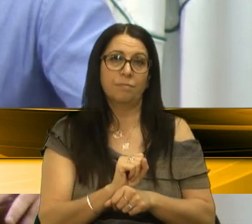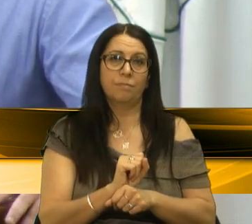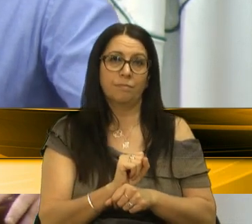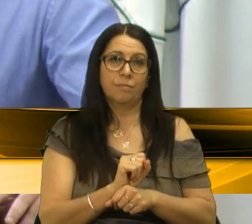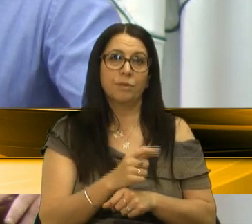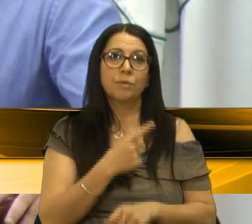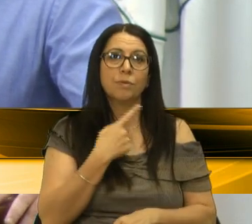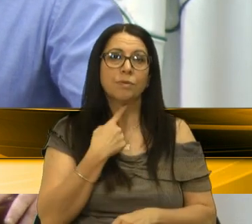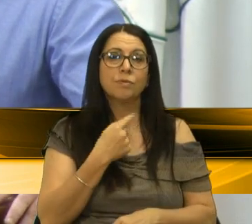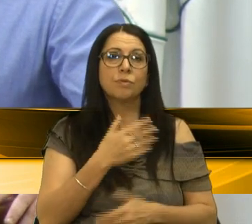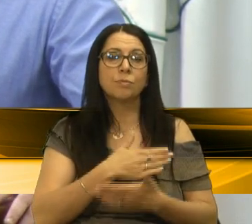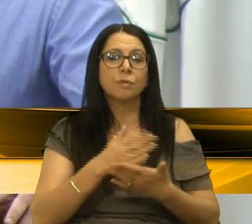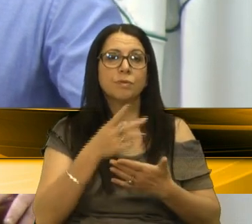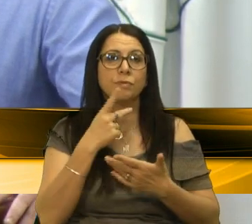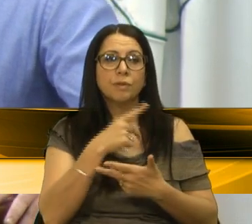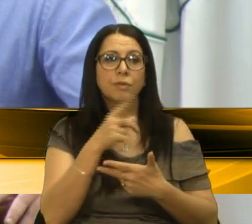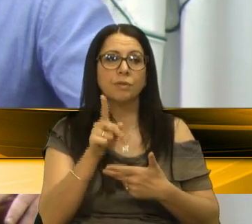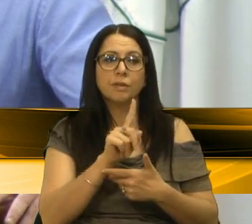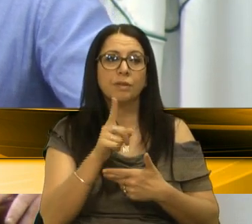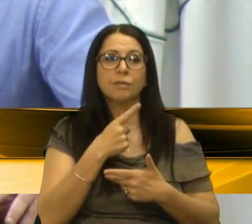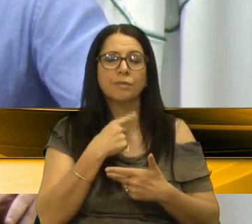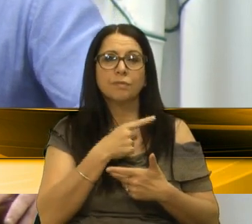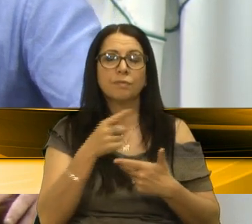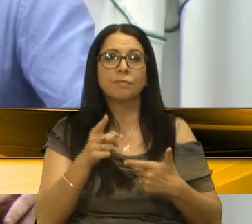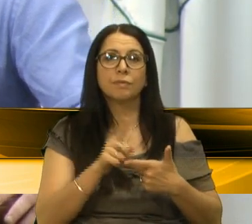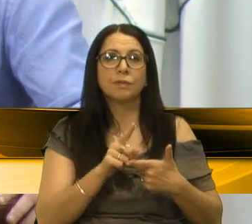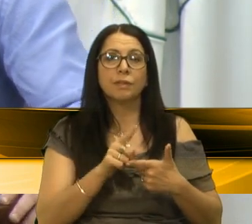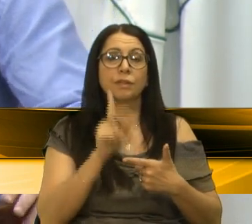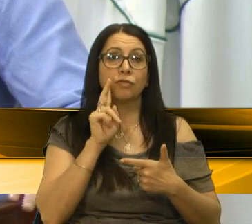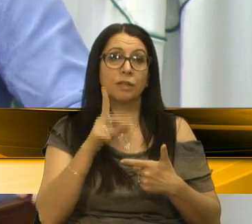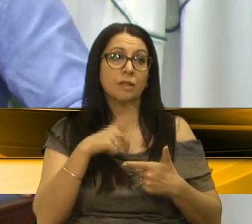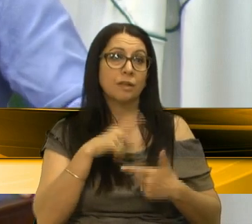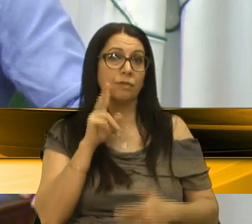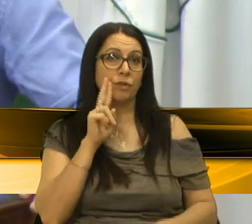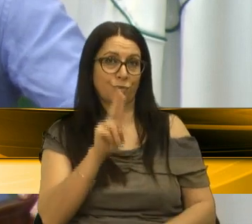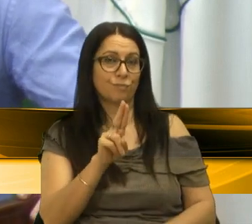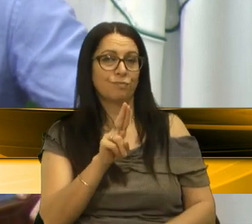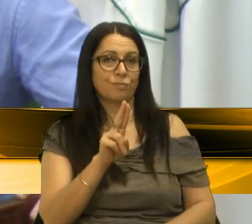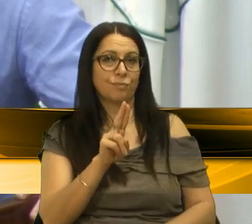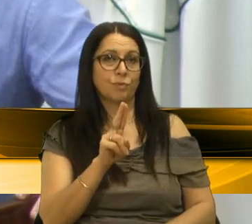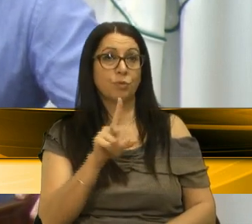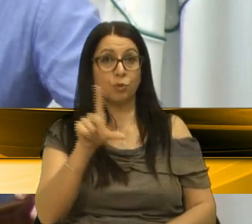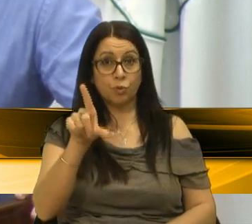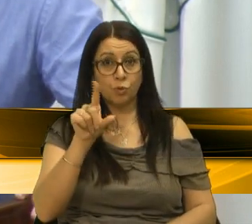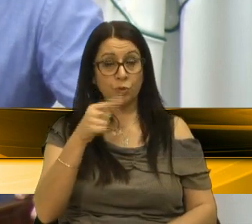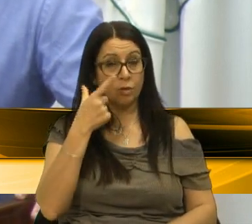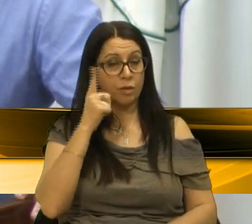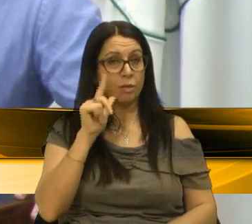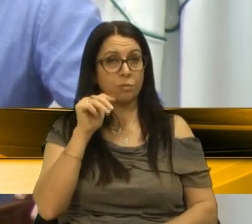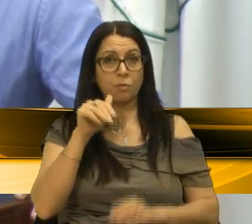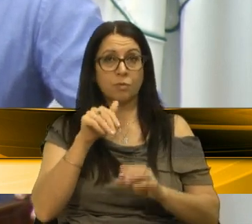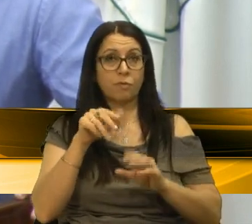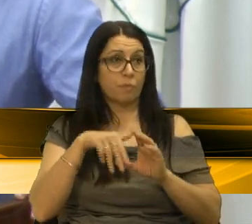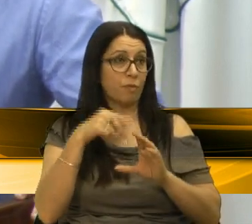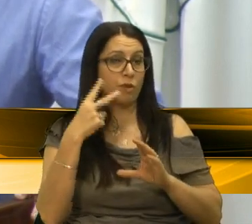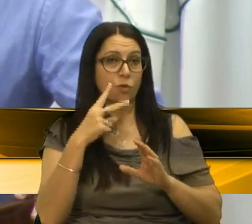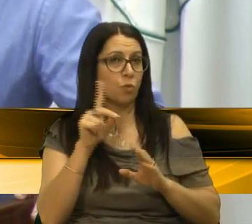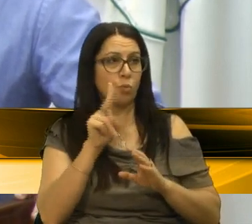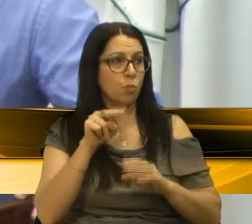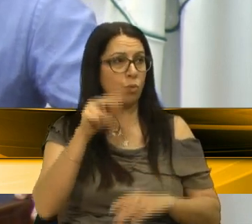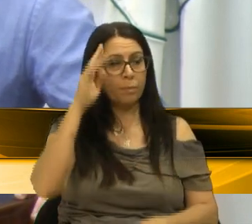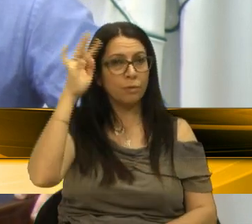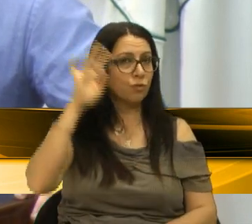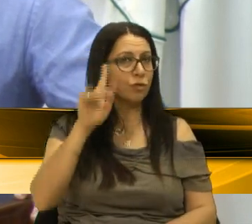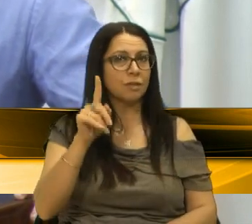gostaria de começar dizendo que ninguém gostaria de estar passando por isso, e a gente, quando se elege vereador, nunca imagina que vai estar